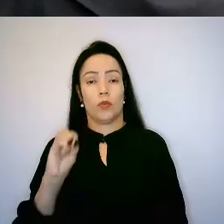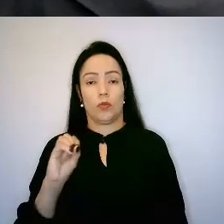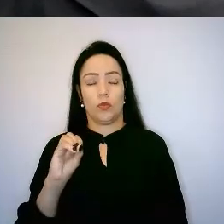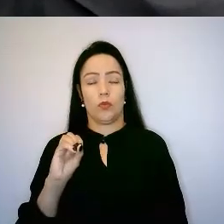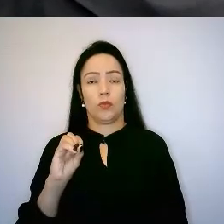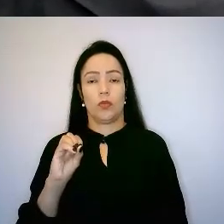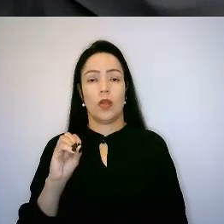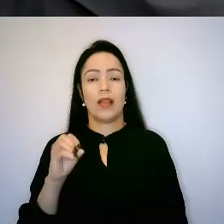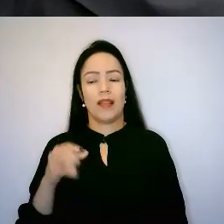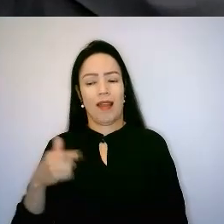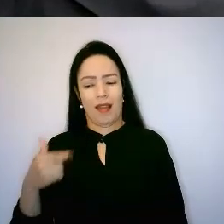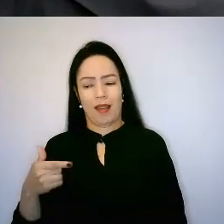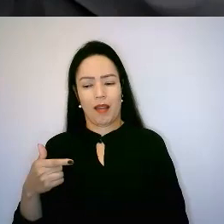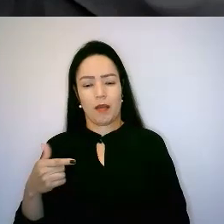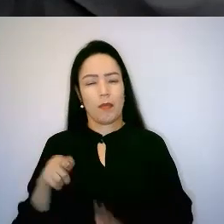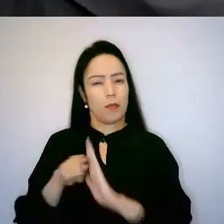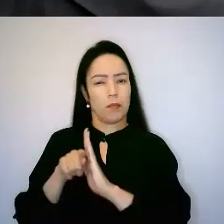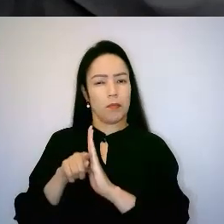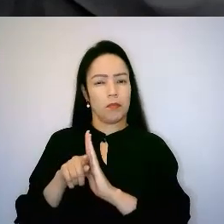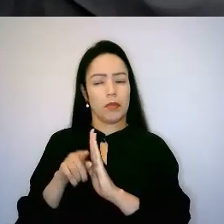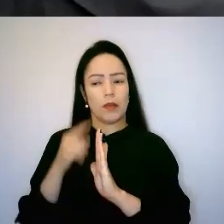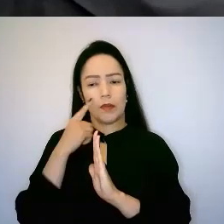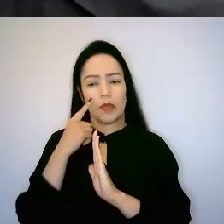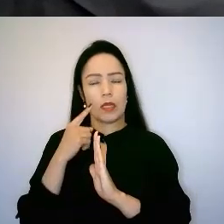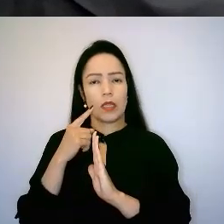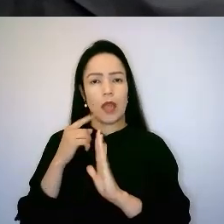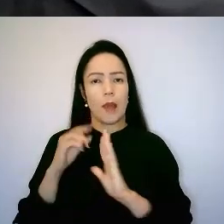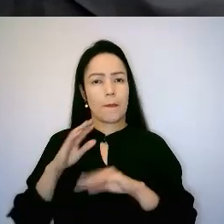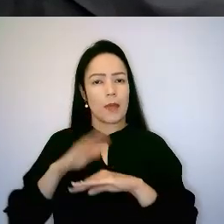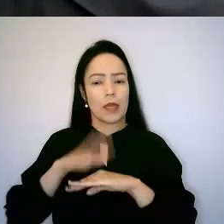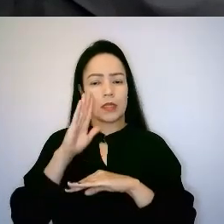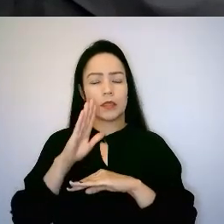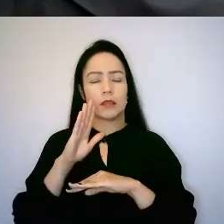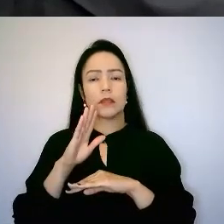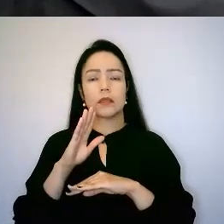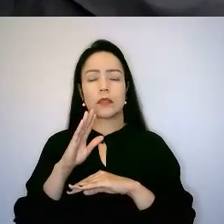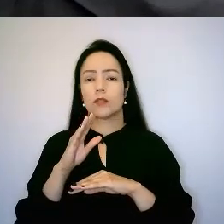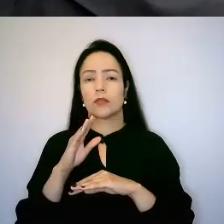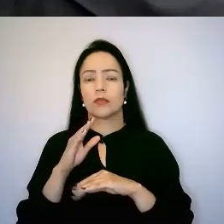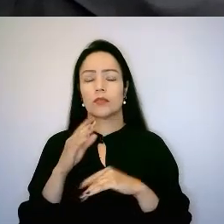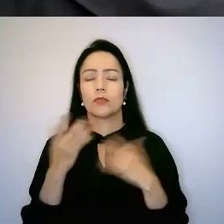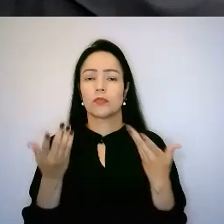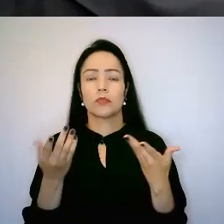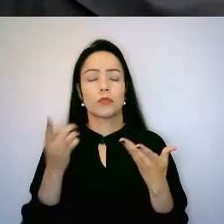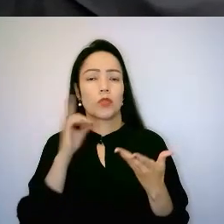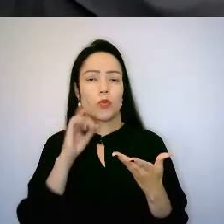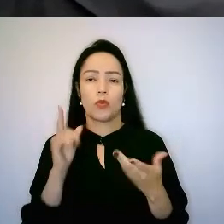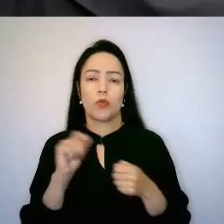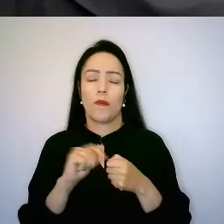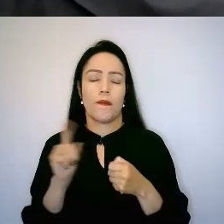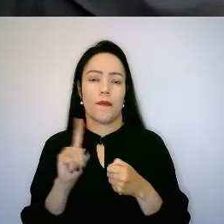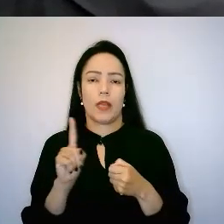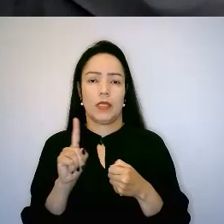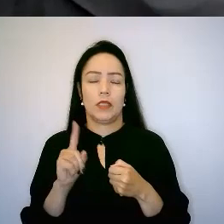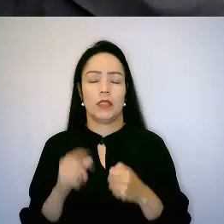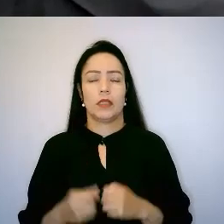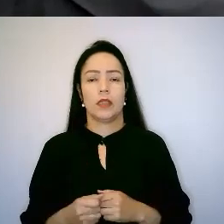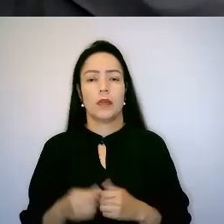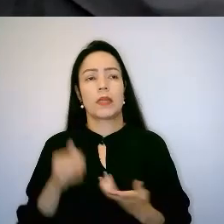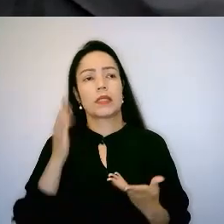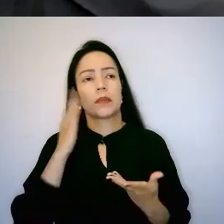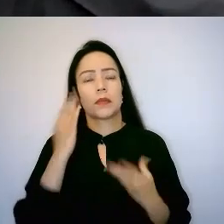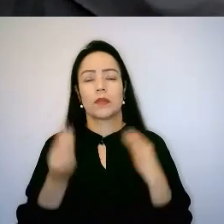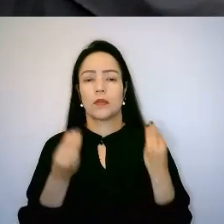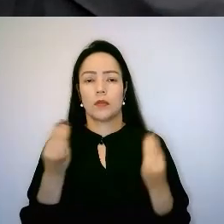arma nem mesmo foi apreendida para saber se teria sido relacionada e